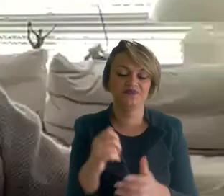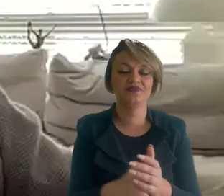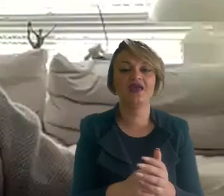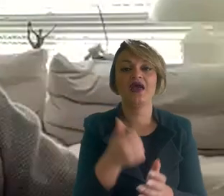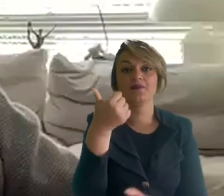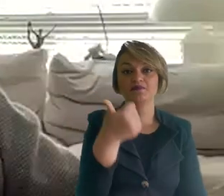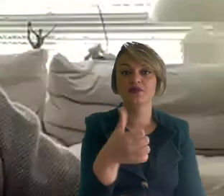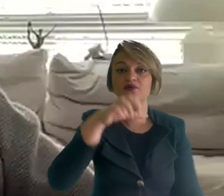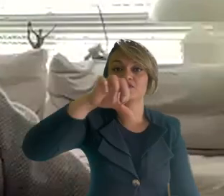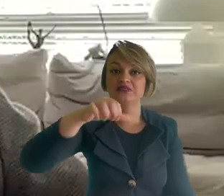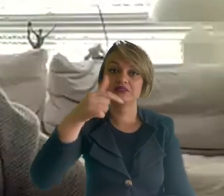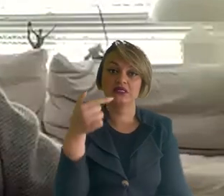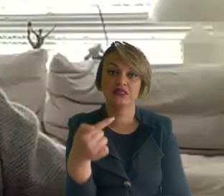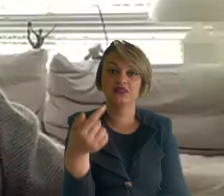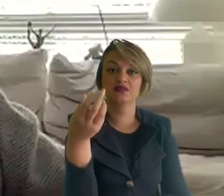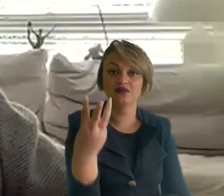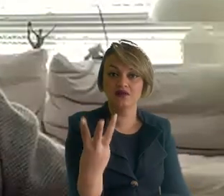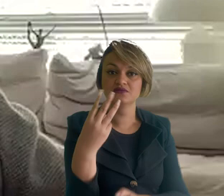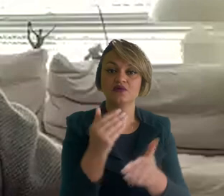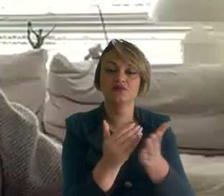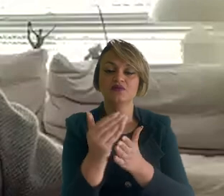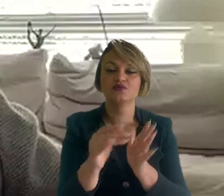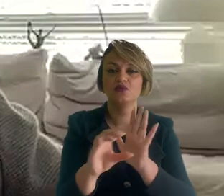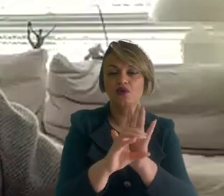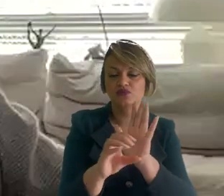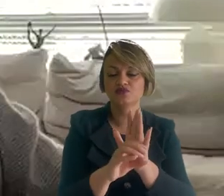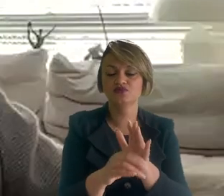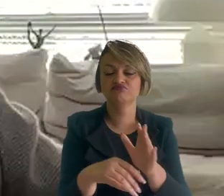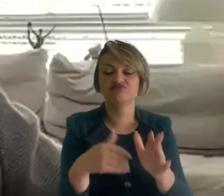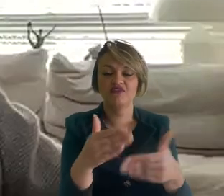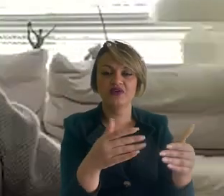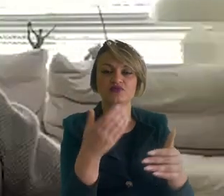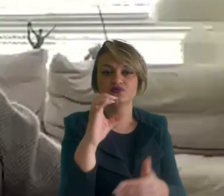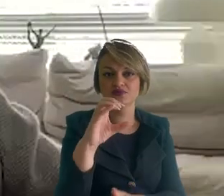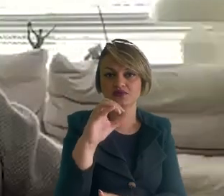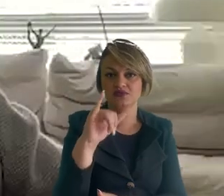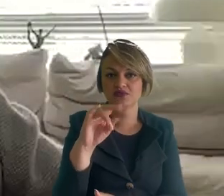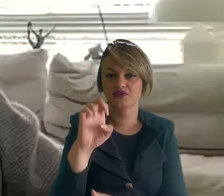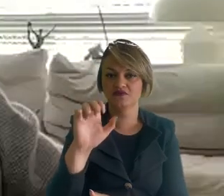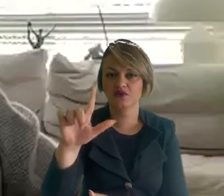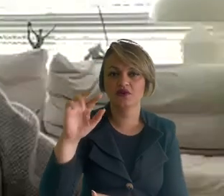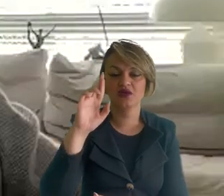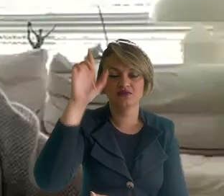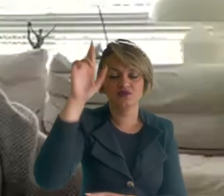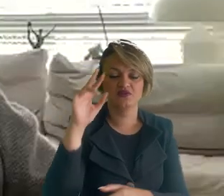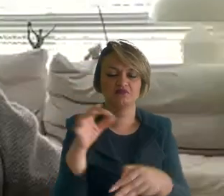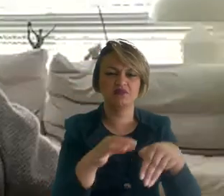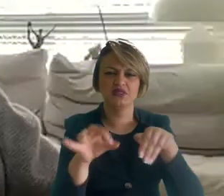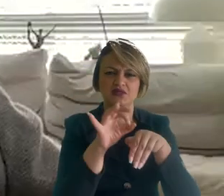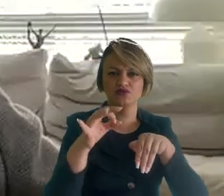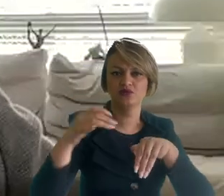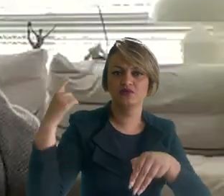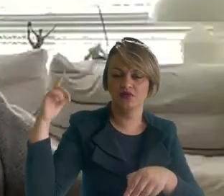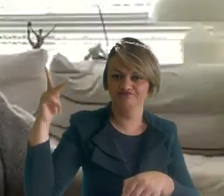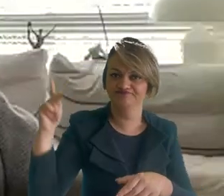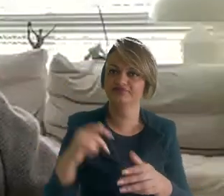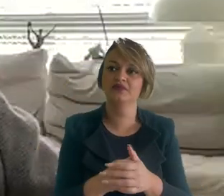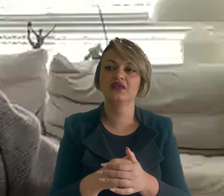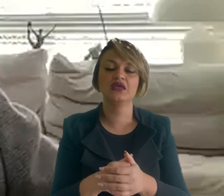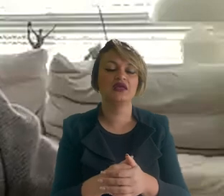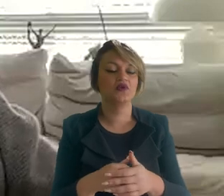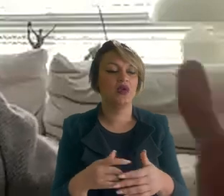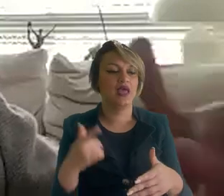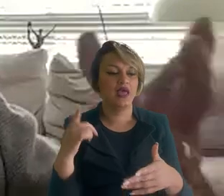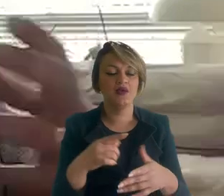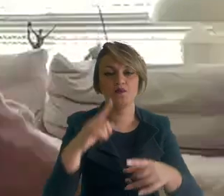1973 entrou em vigor o Código de Processo Civil da Lavra do ministro mosaico um Primor de